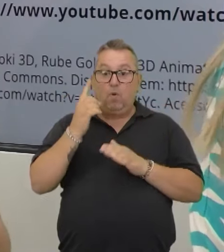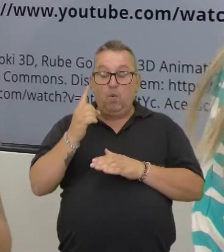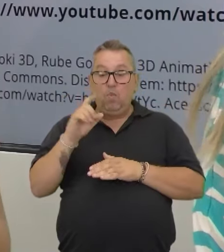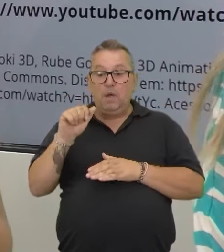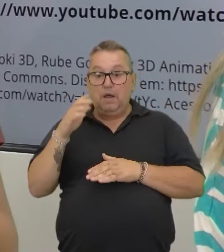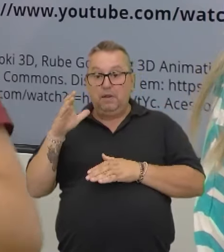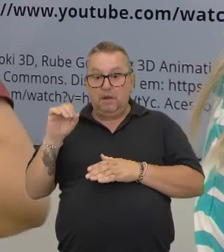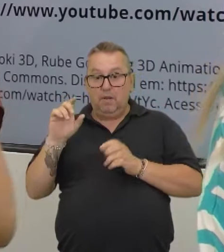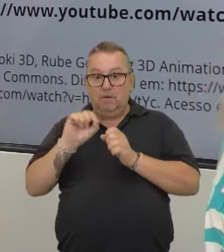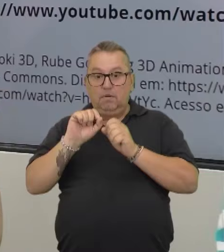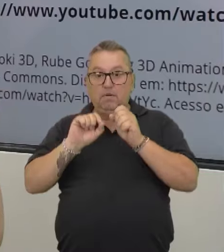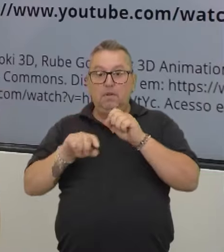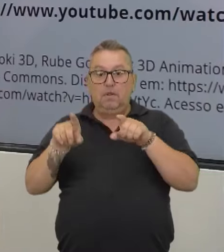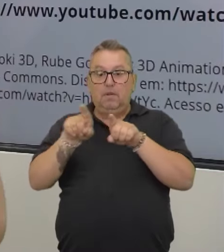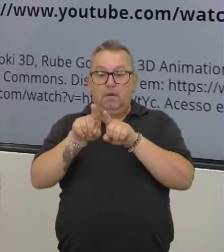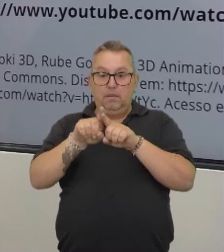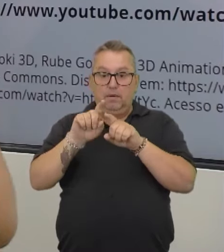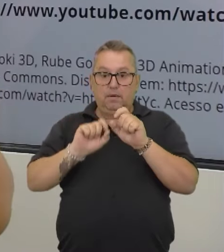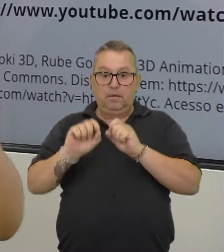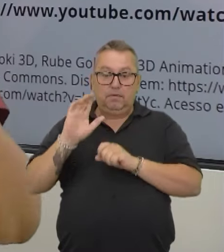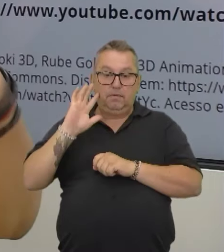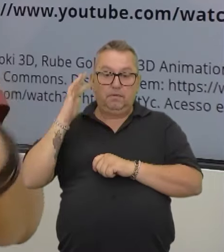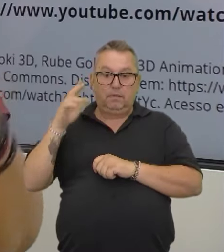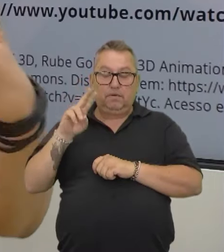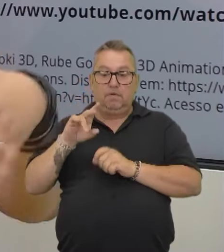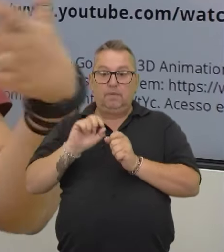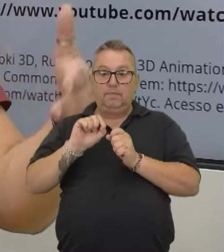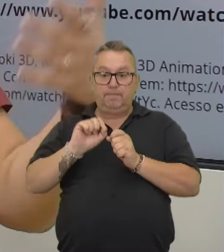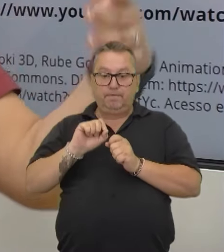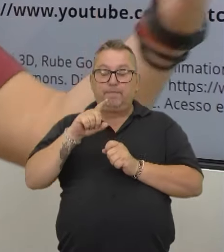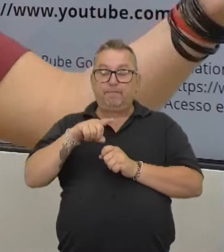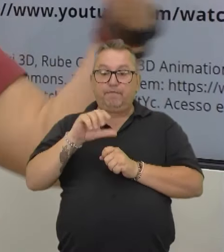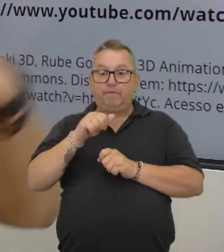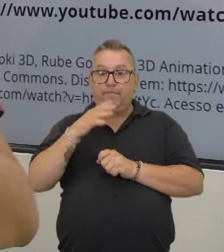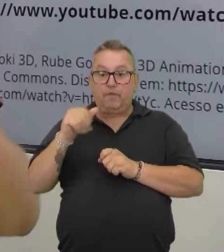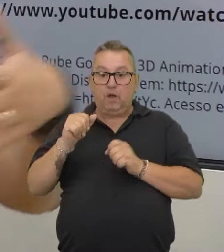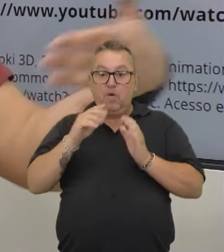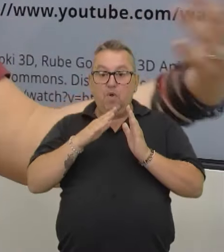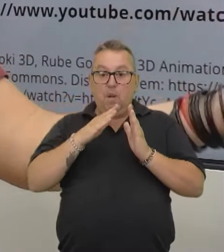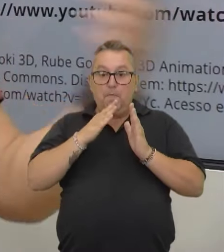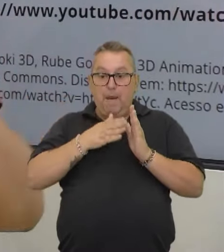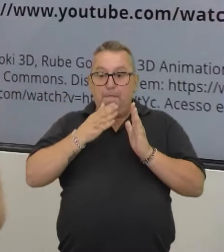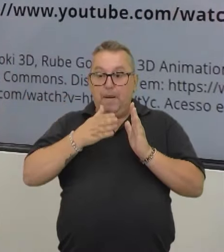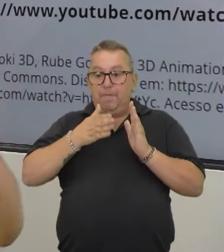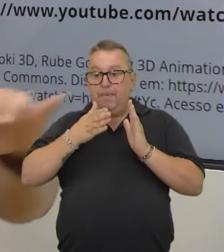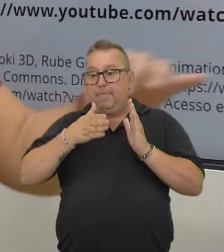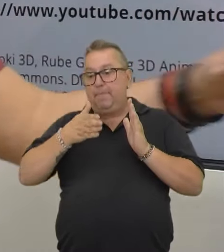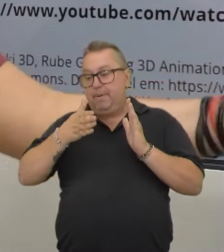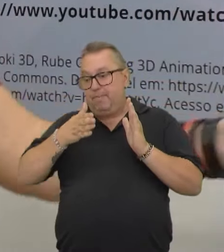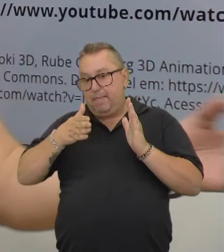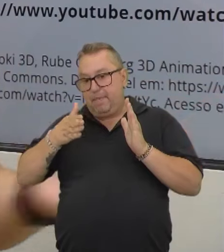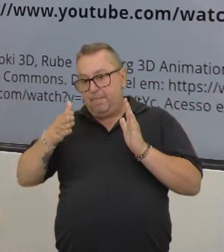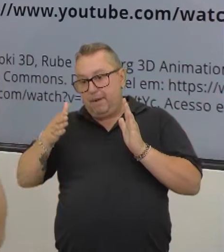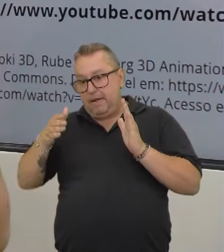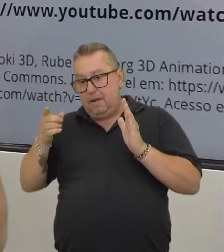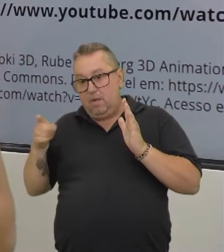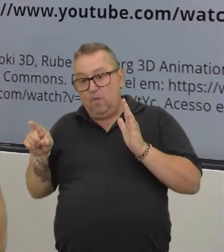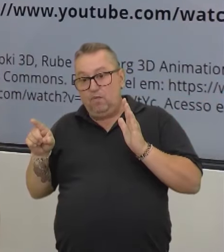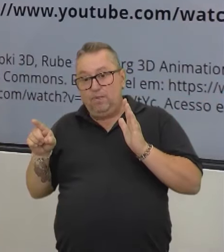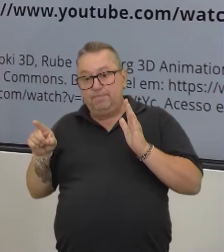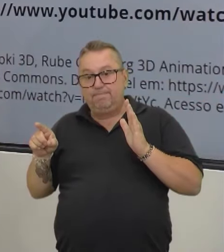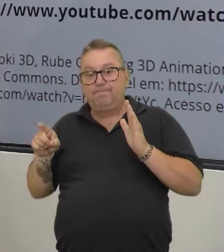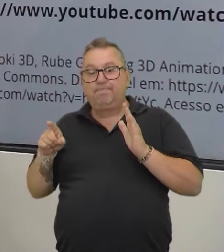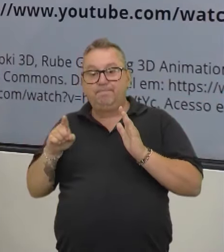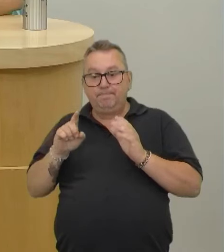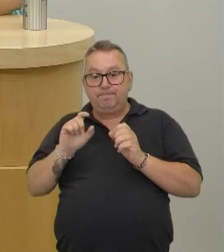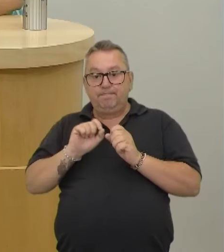ação que você tem, que justamente vai fazendo que essa ação vá acontecendo dali pra frente, como uma cadeia de ações, tá?